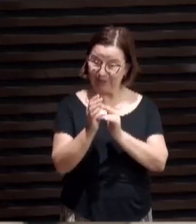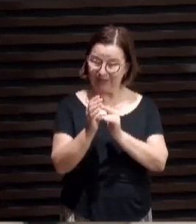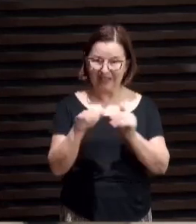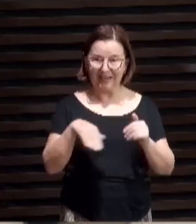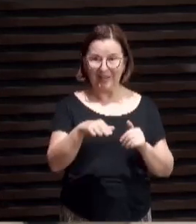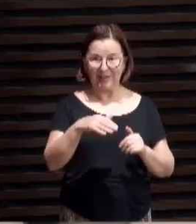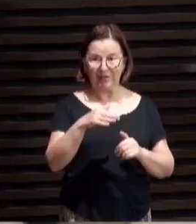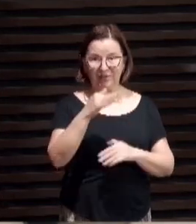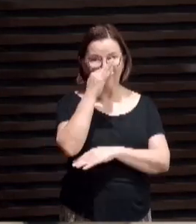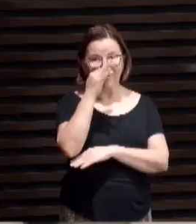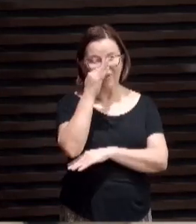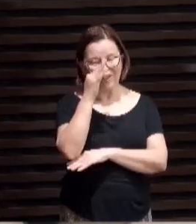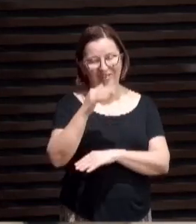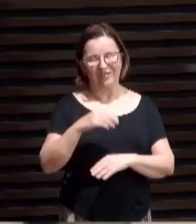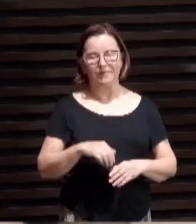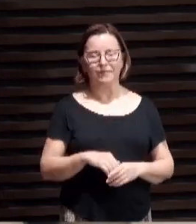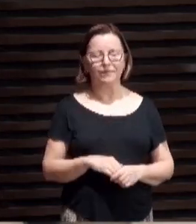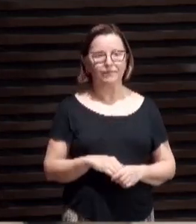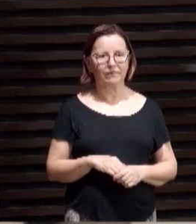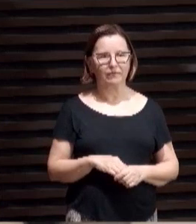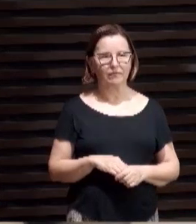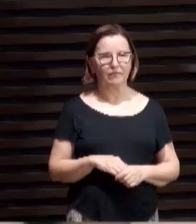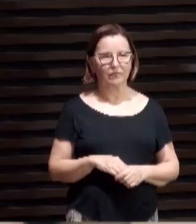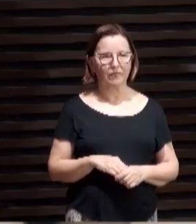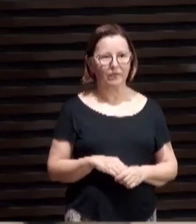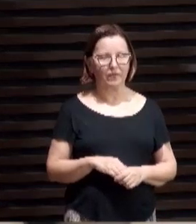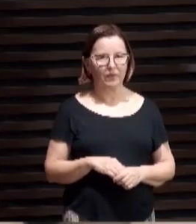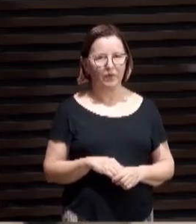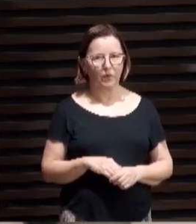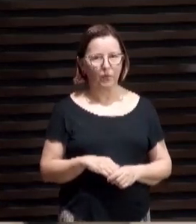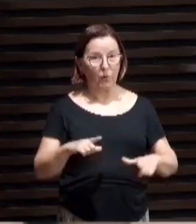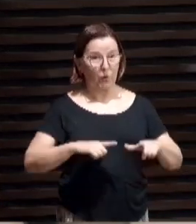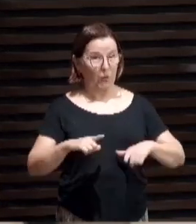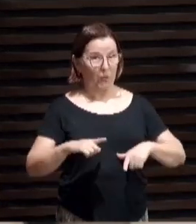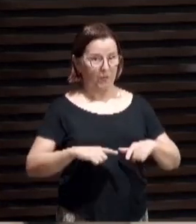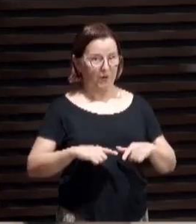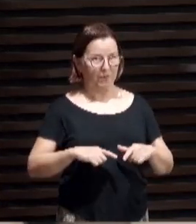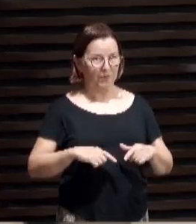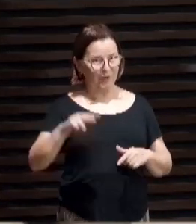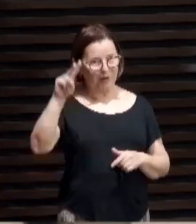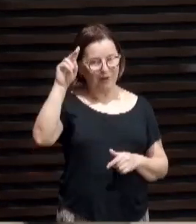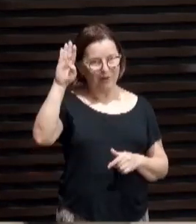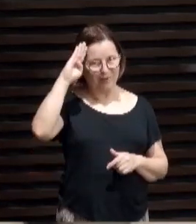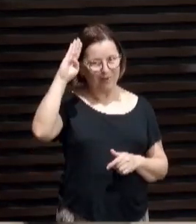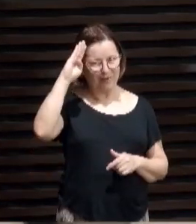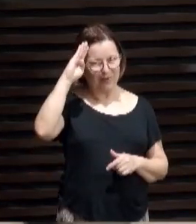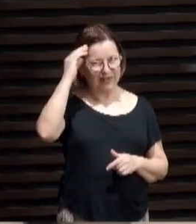do Malcolm vê Pedro e disse: eu te vi no